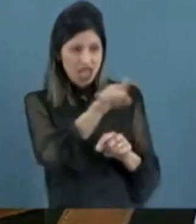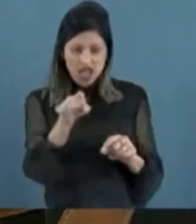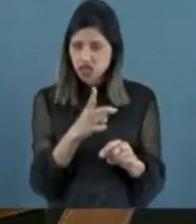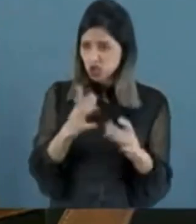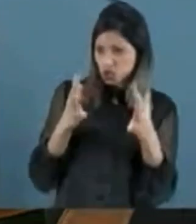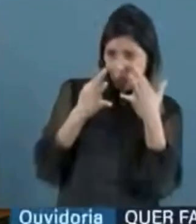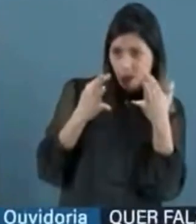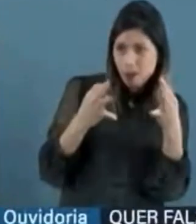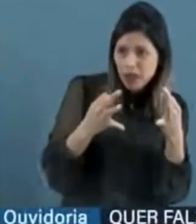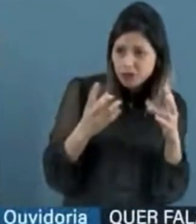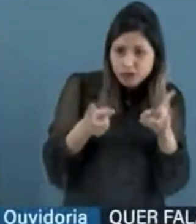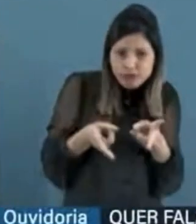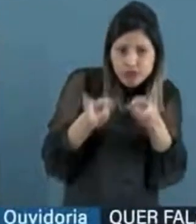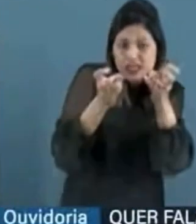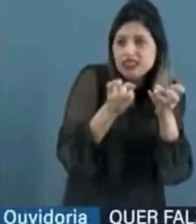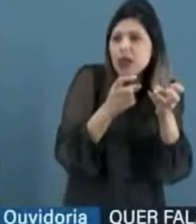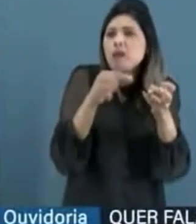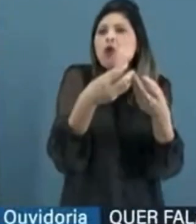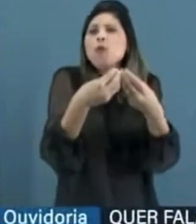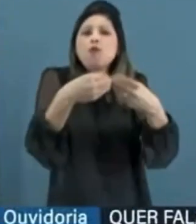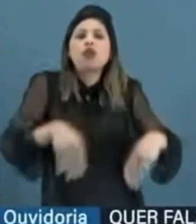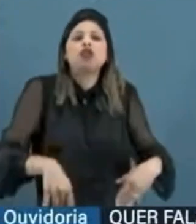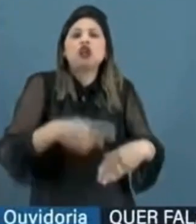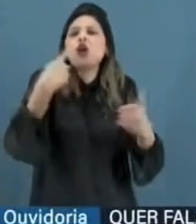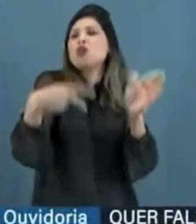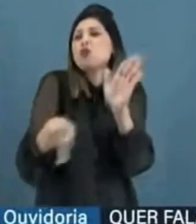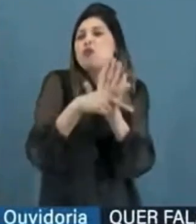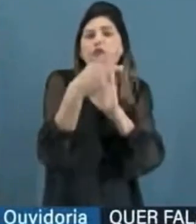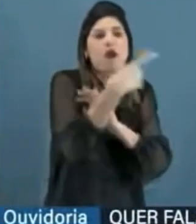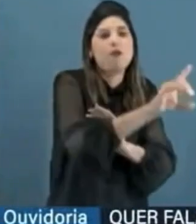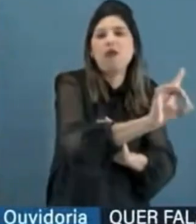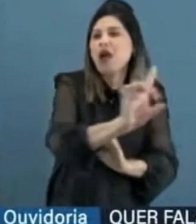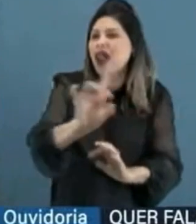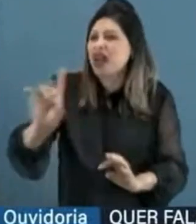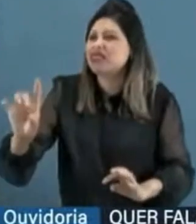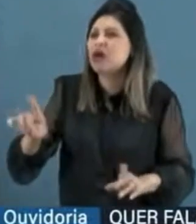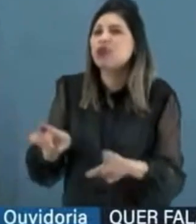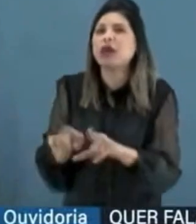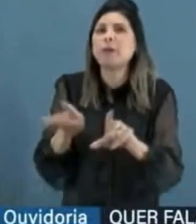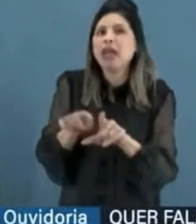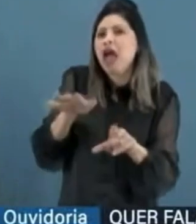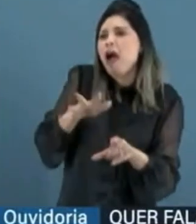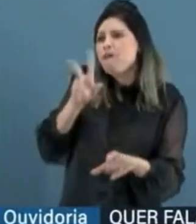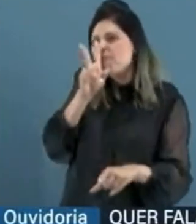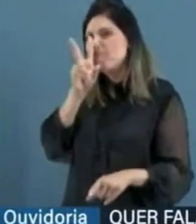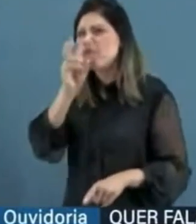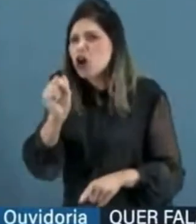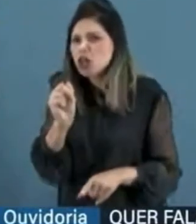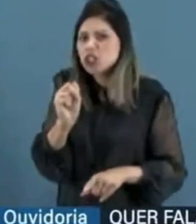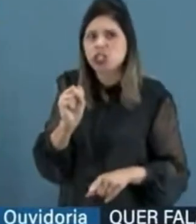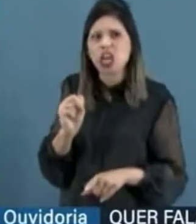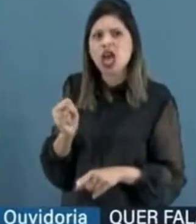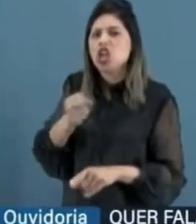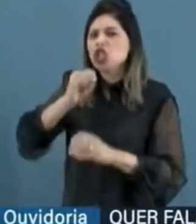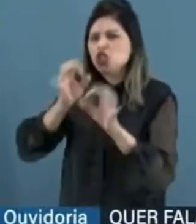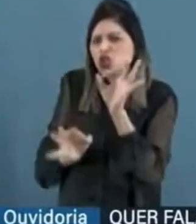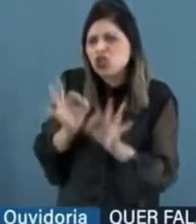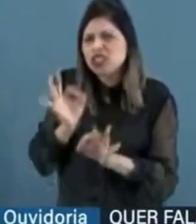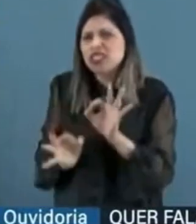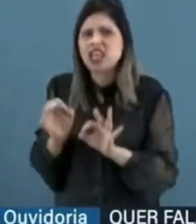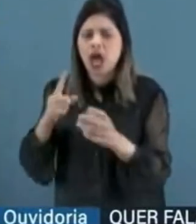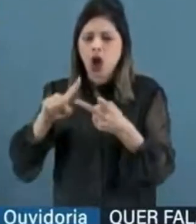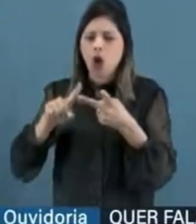Porque eles assumem o militarismo extra e a força extrajudicial, Eles assumem o discurso anticomunista,